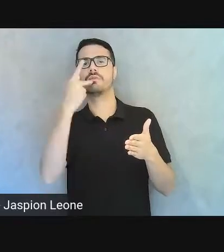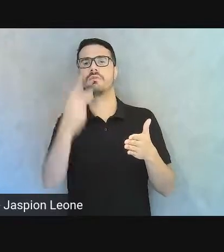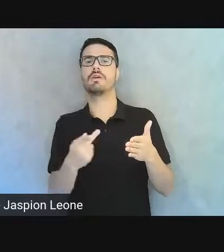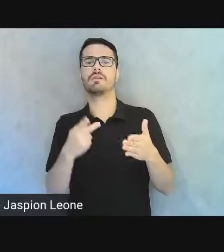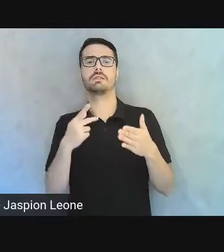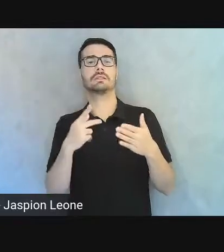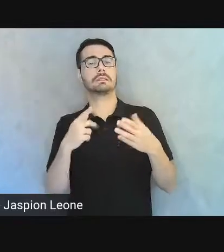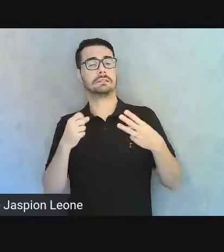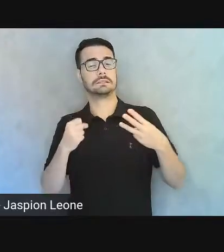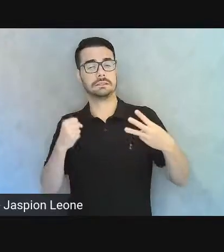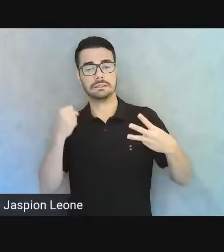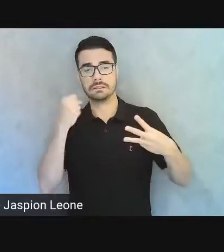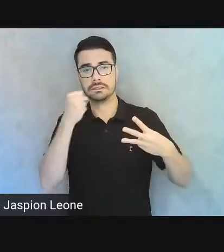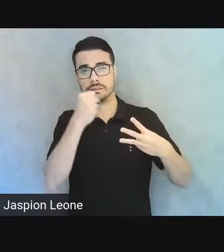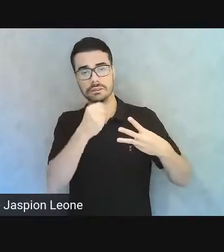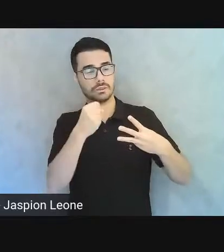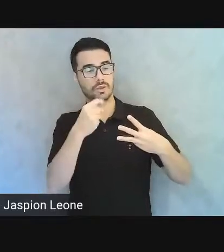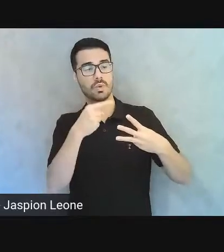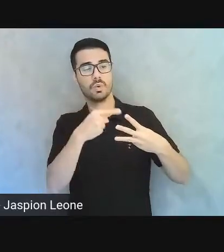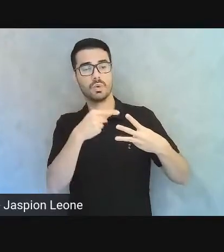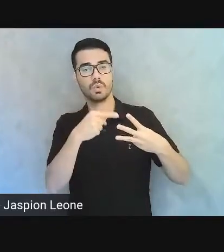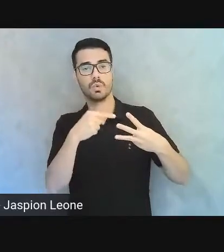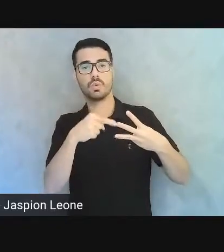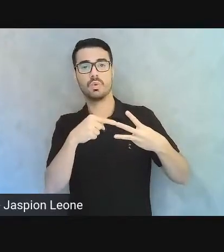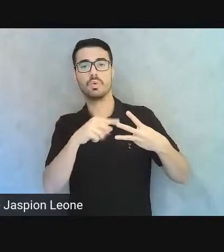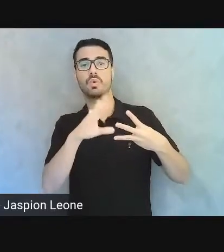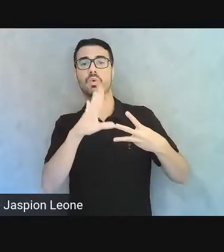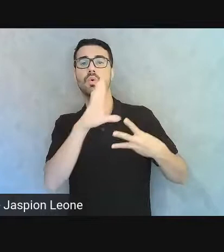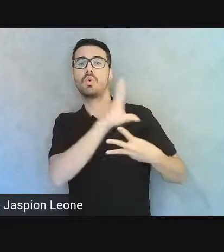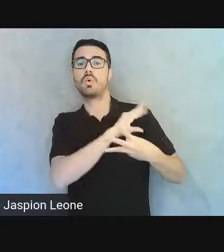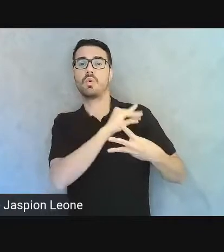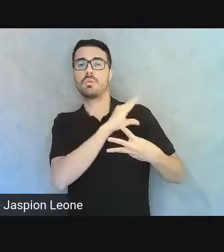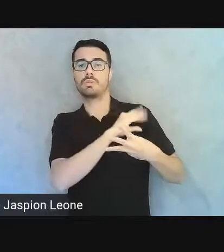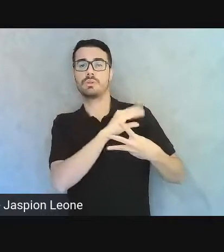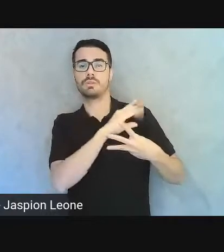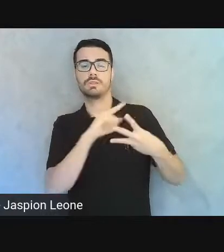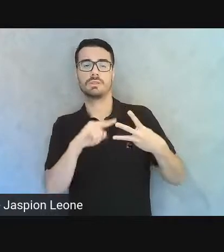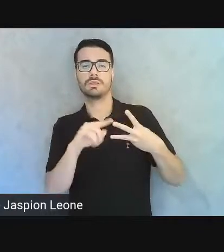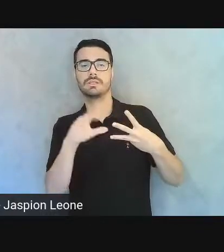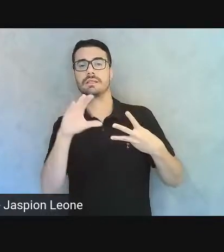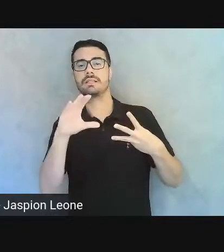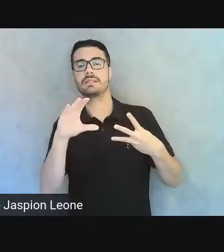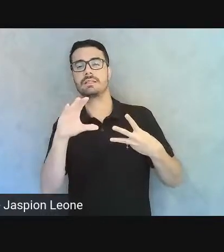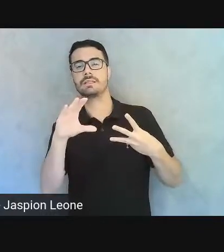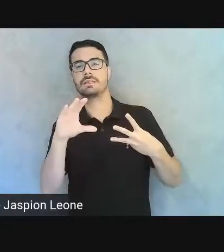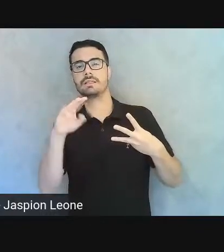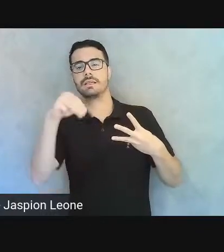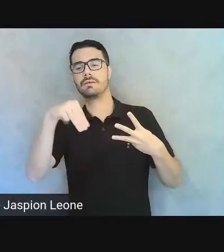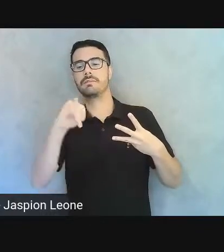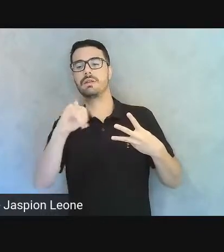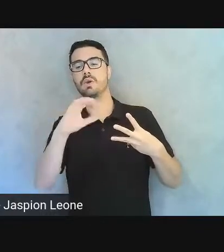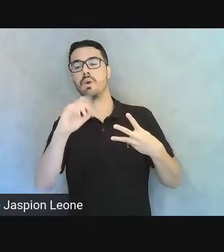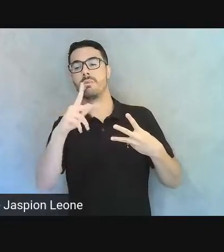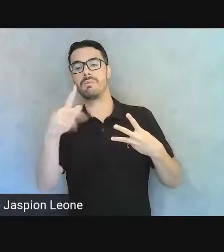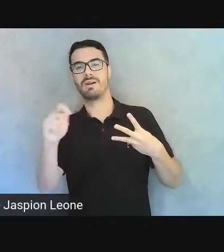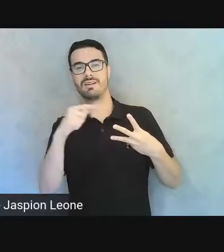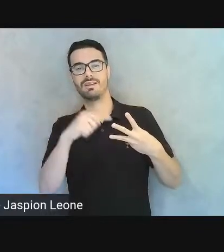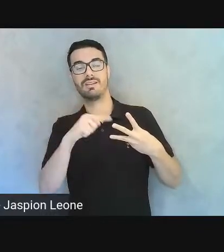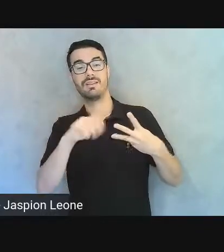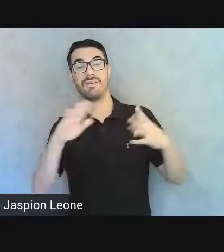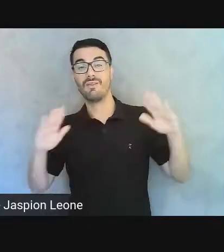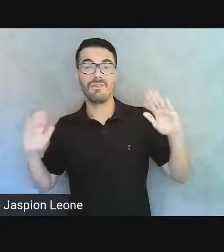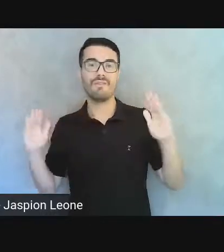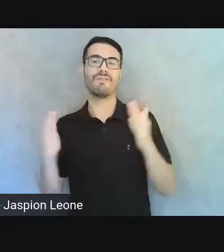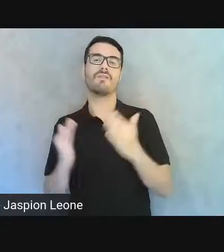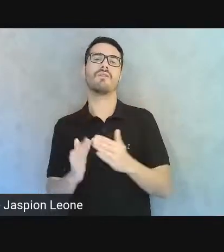poderes numa única comissão, que é a chamada CMO, a Comissão Mista de Orçamento Público. Ao